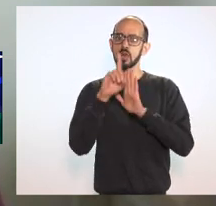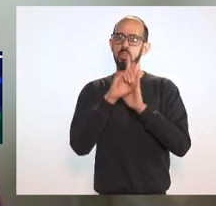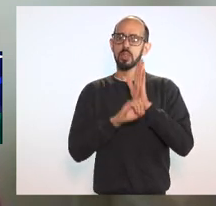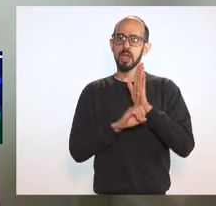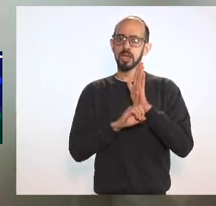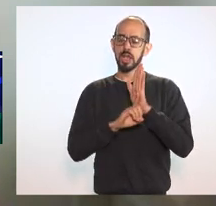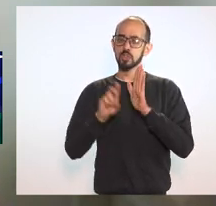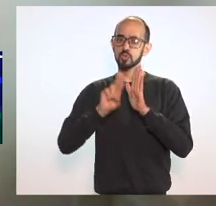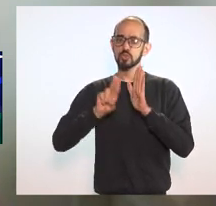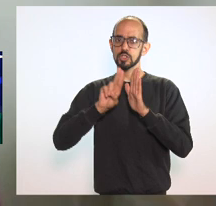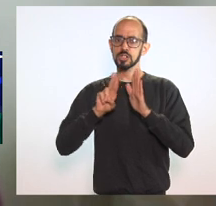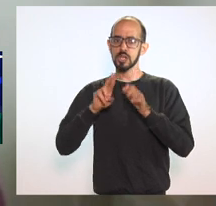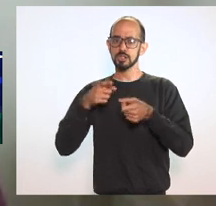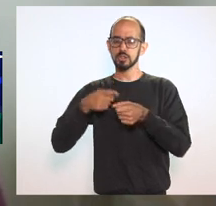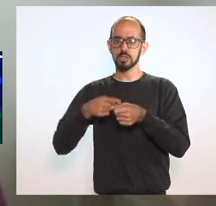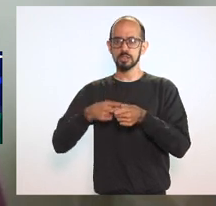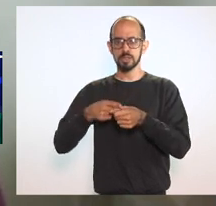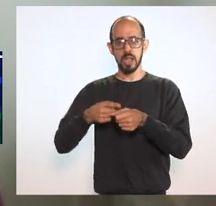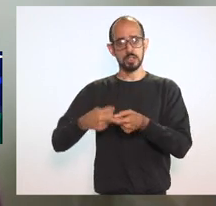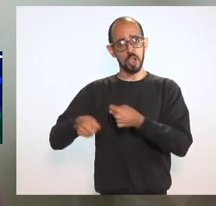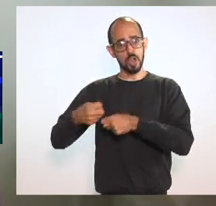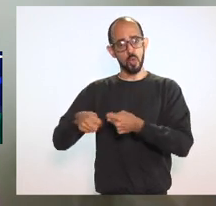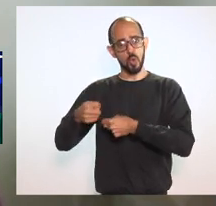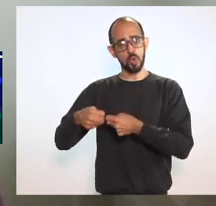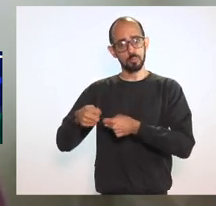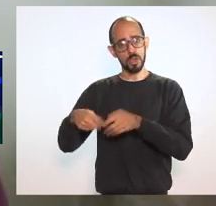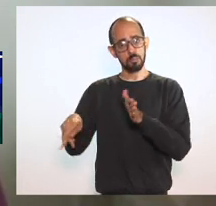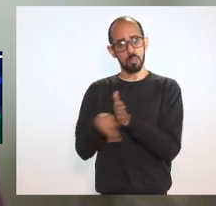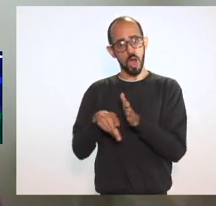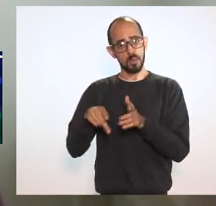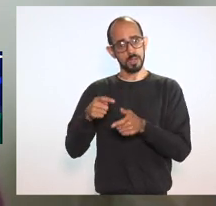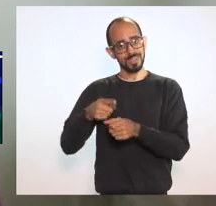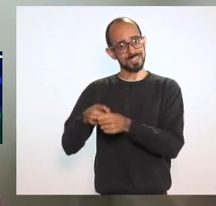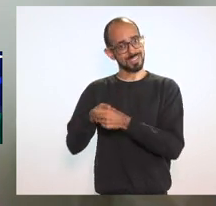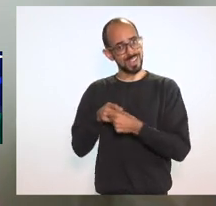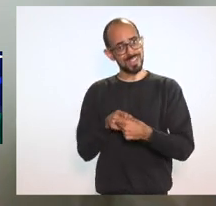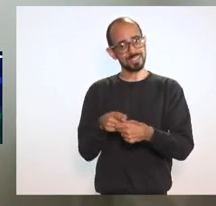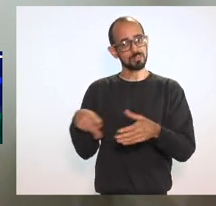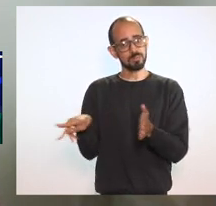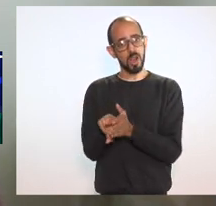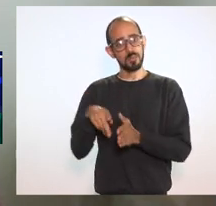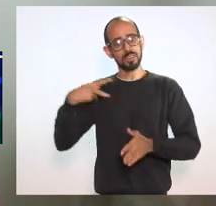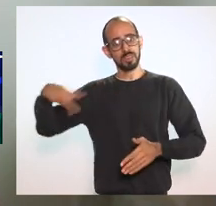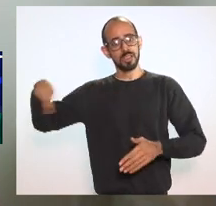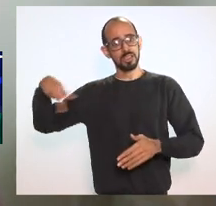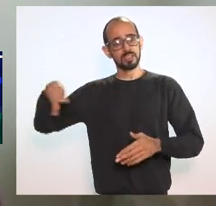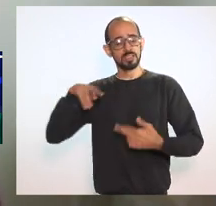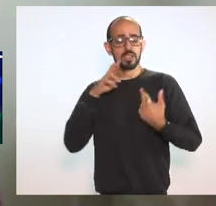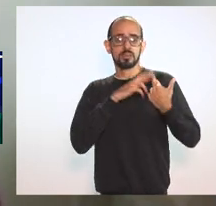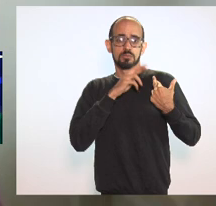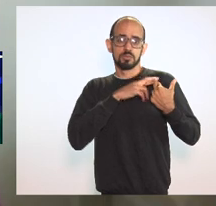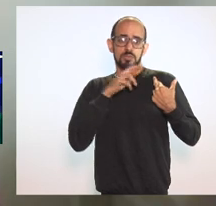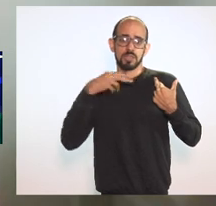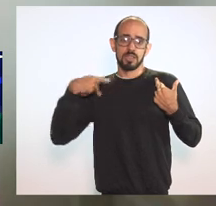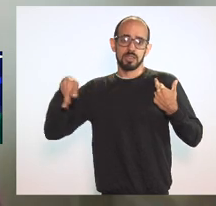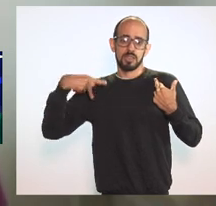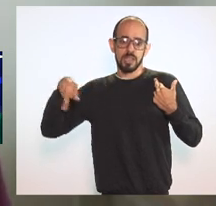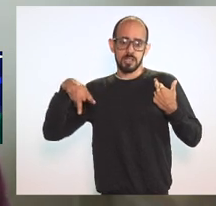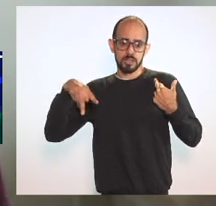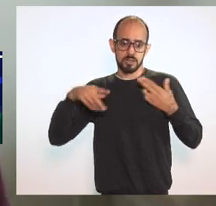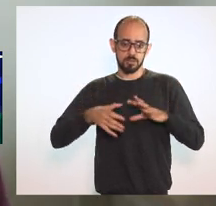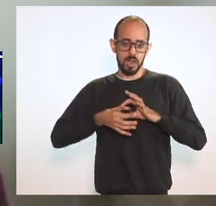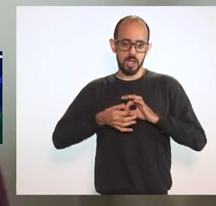urbano e as atividades econômicas que eles são os reais responsáveis para dar o alvará de